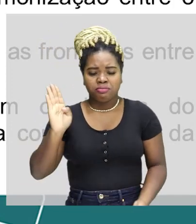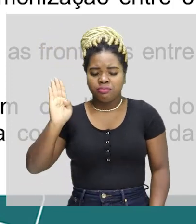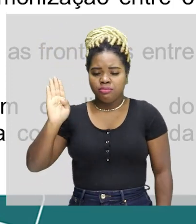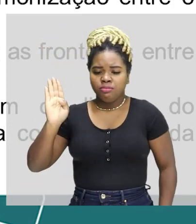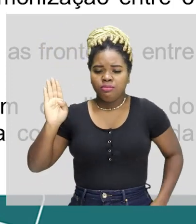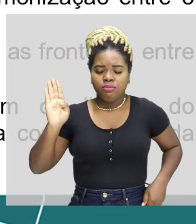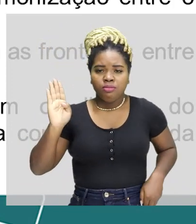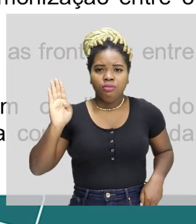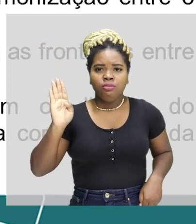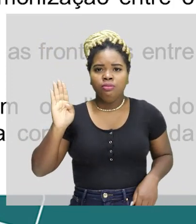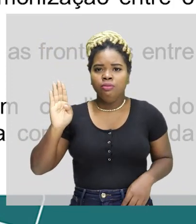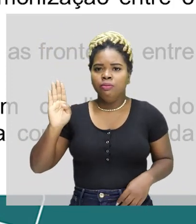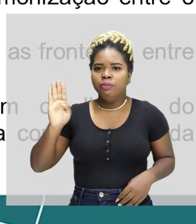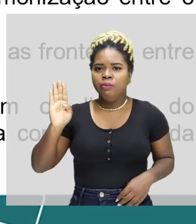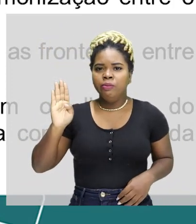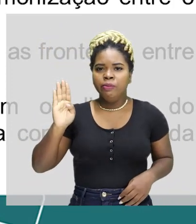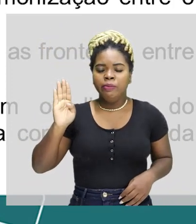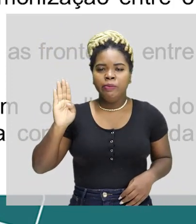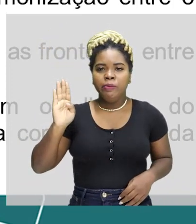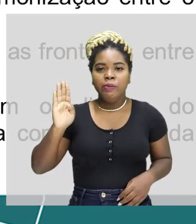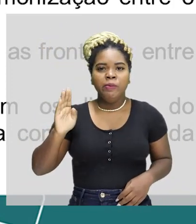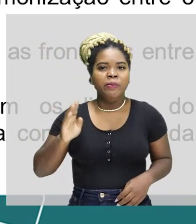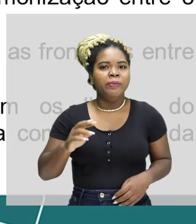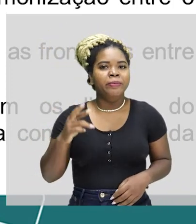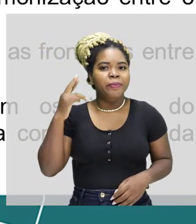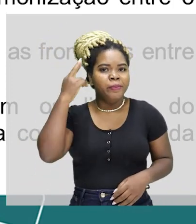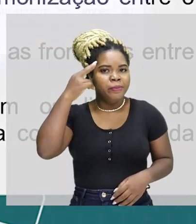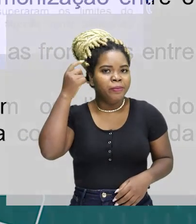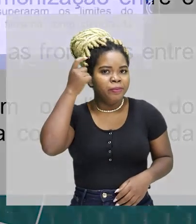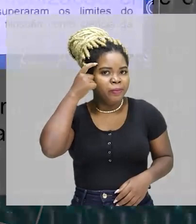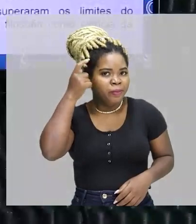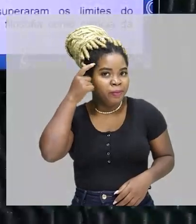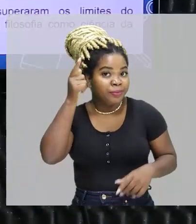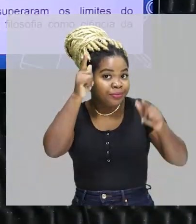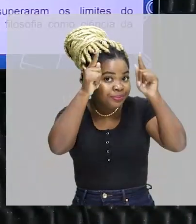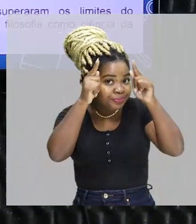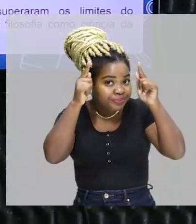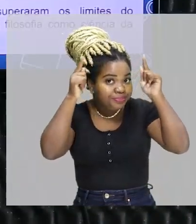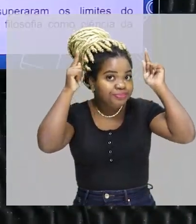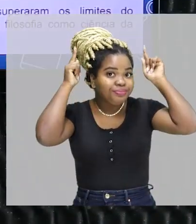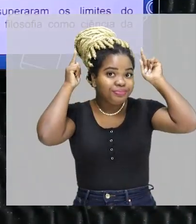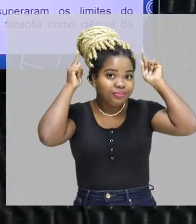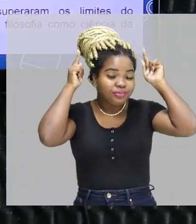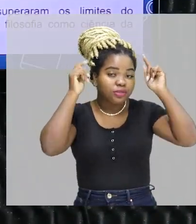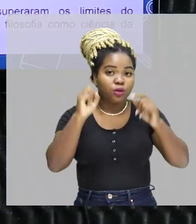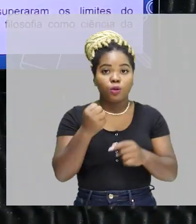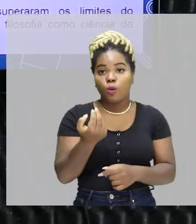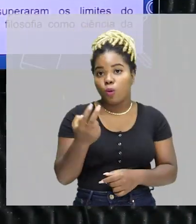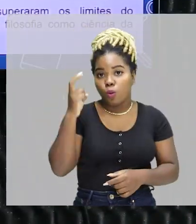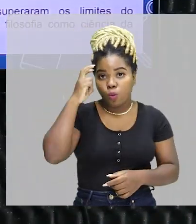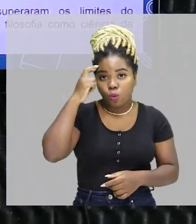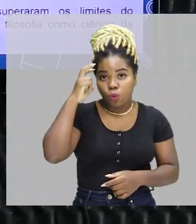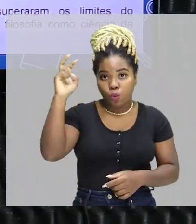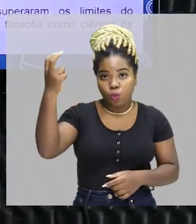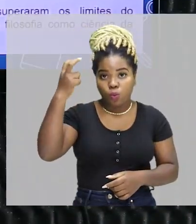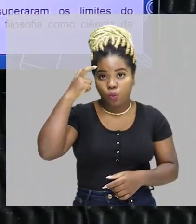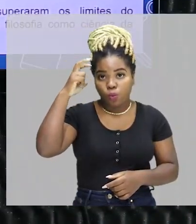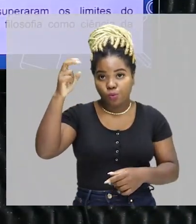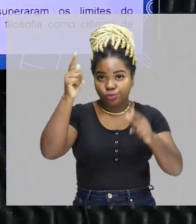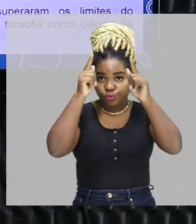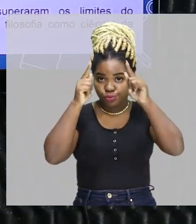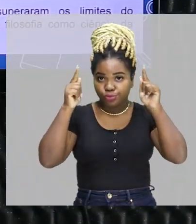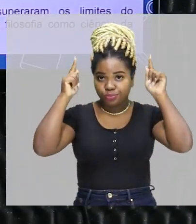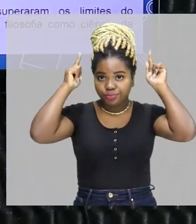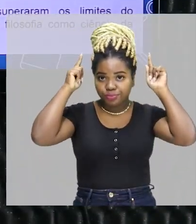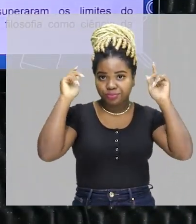os pensadores gregos, olha, viemos para ela, ou para a cultura grega, como não está aqui especificado, eu